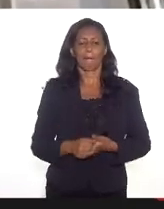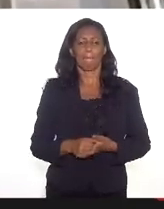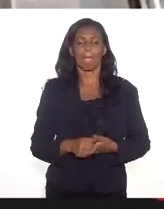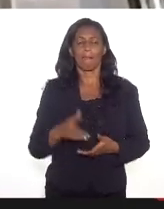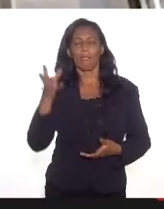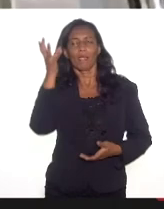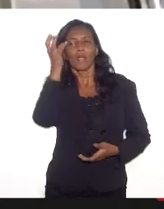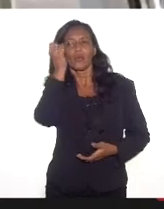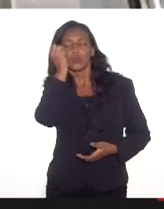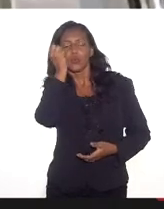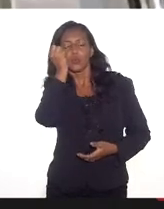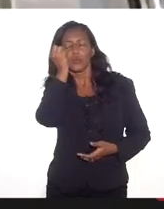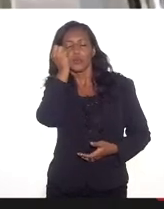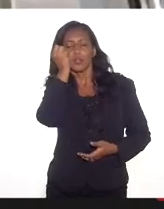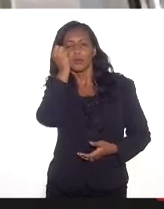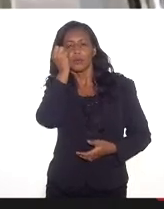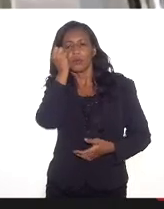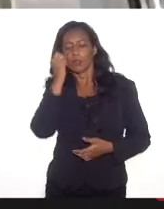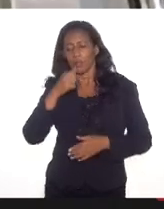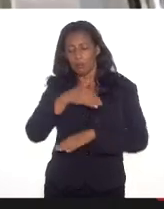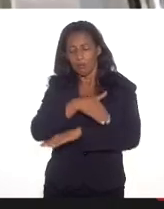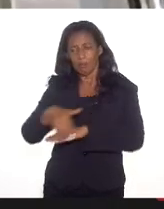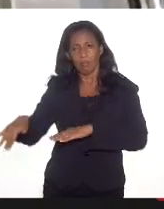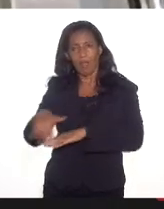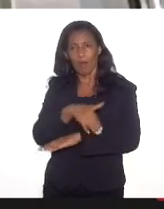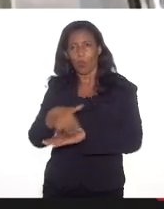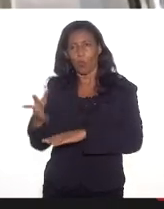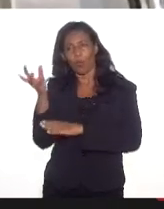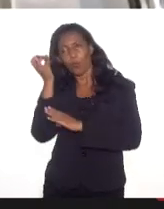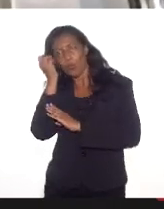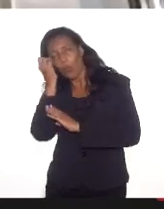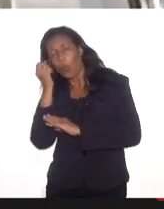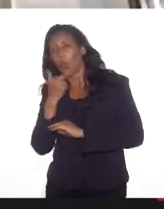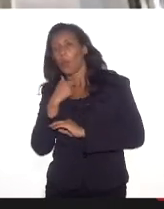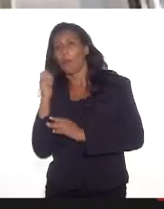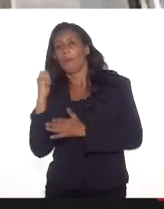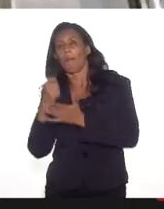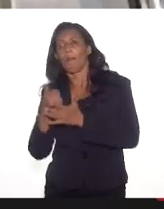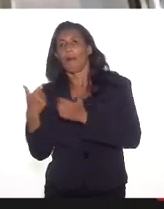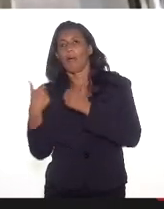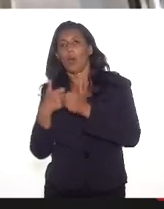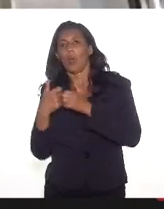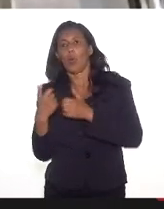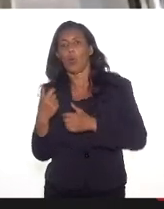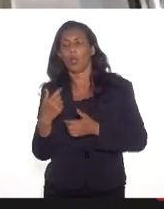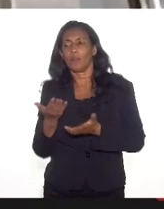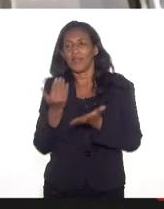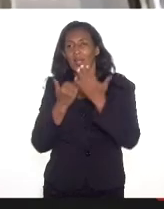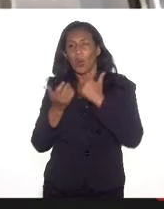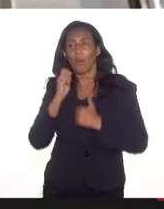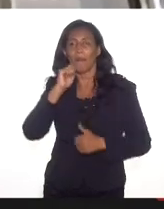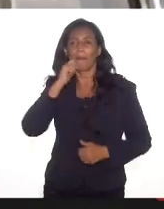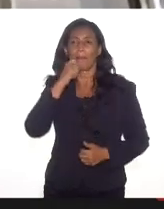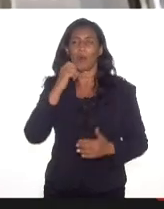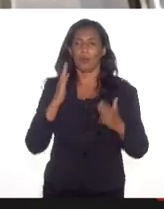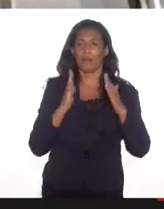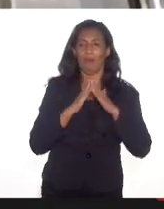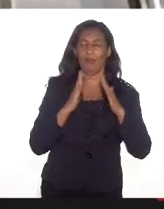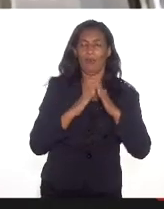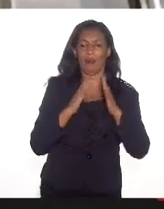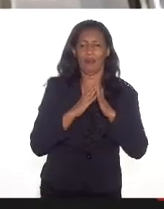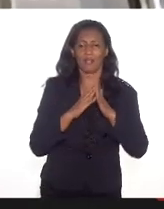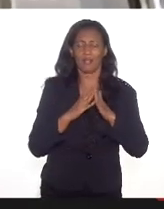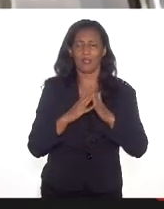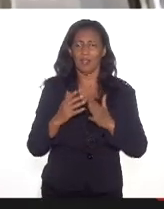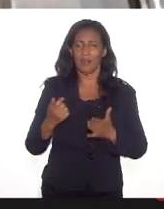dormindo nas cidades porque não podem pagar uma passagem de volta sua passagem vira pão em casa essa passagem